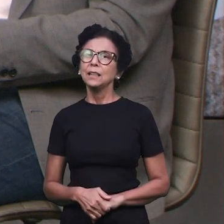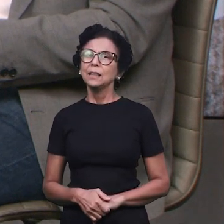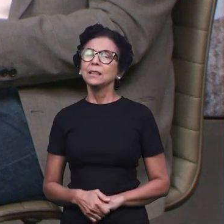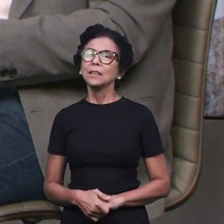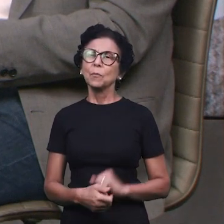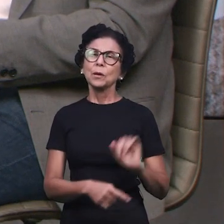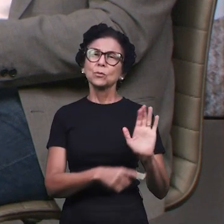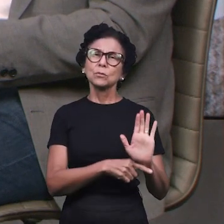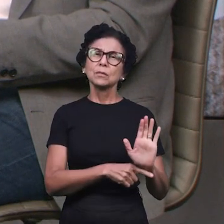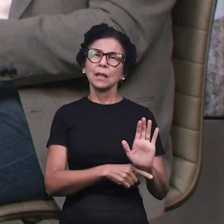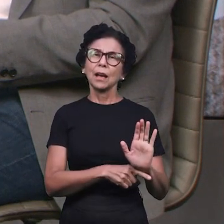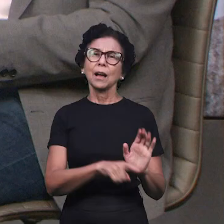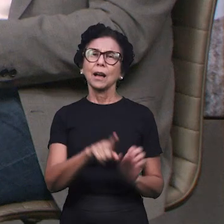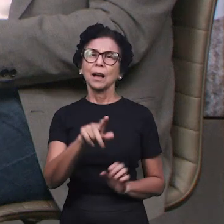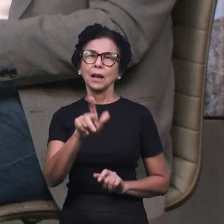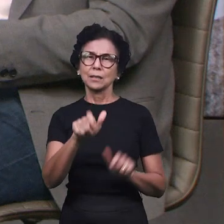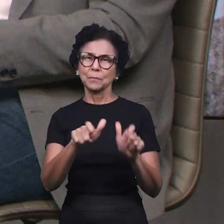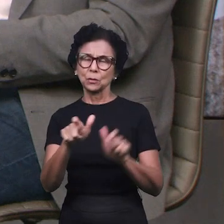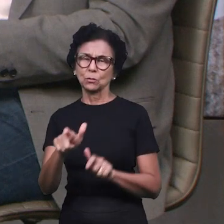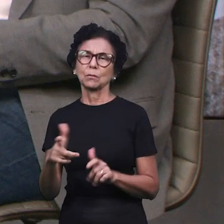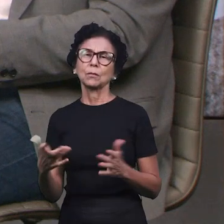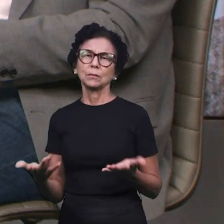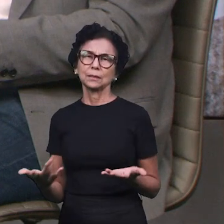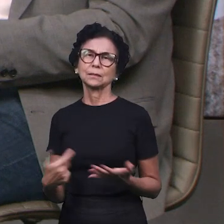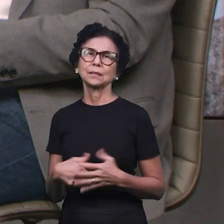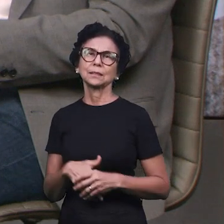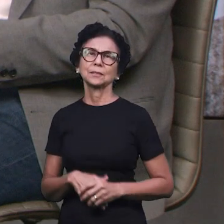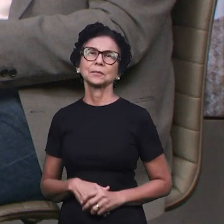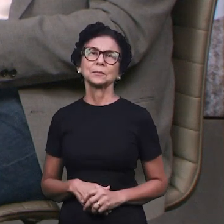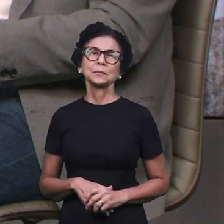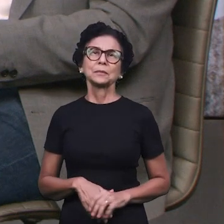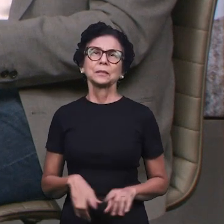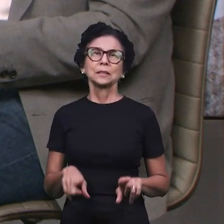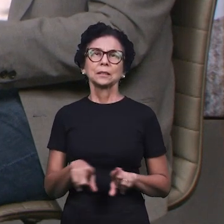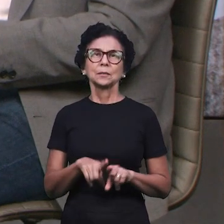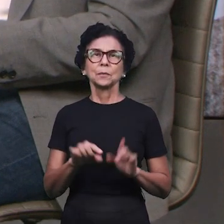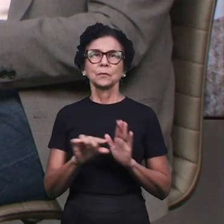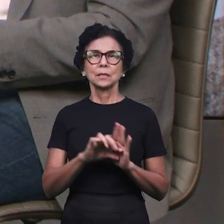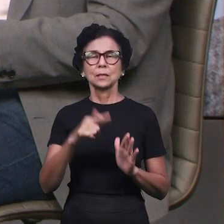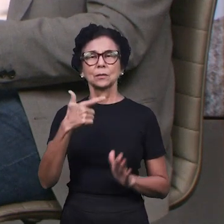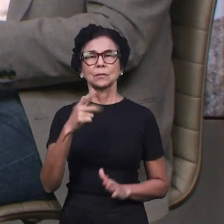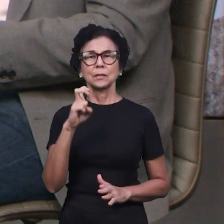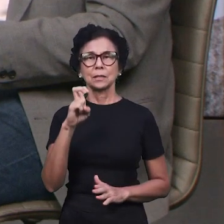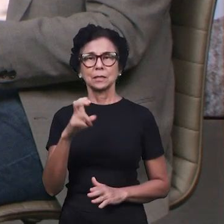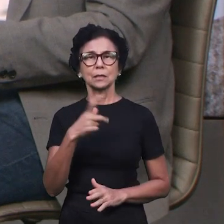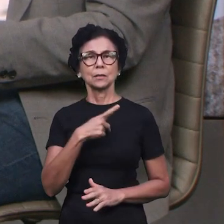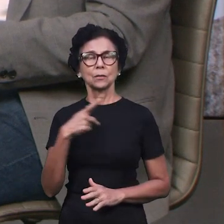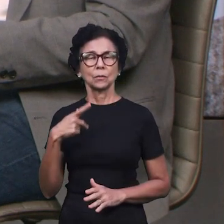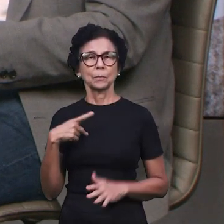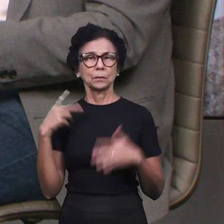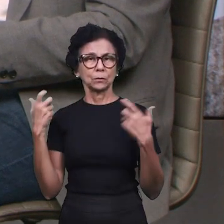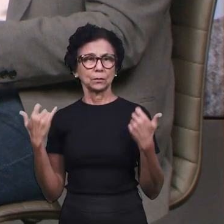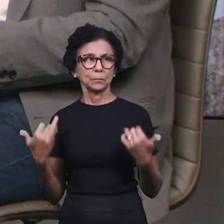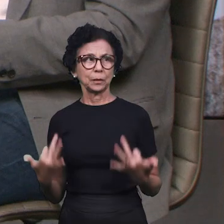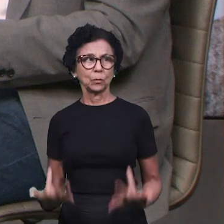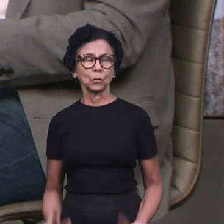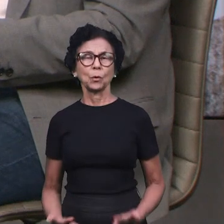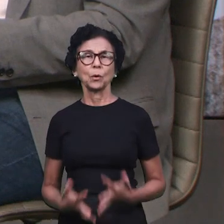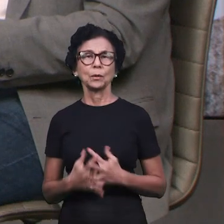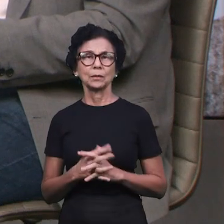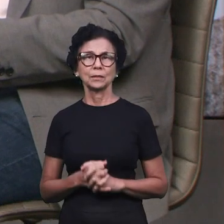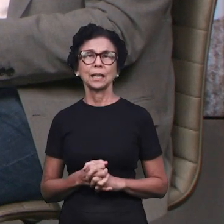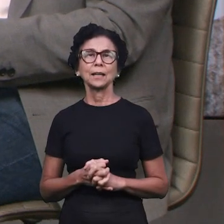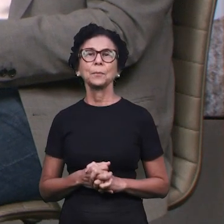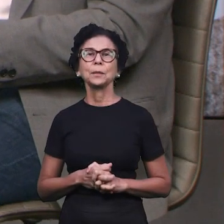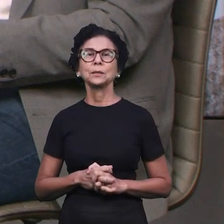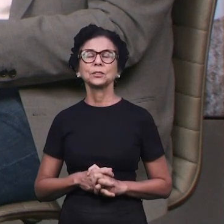ao irmão, e também aqui, ó, como nós vimos aqui no versículo 25, aqui que o pastor falou, né, que é fazer a marmitinha para